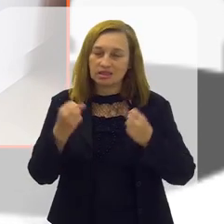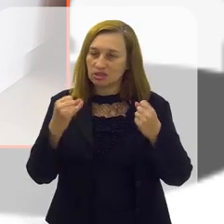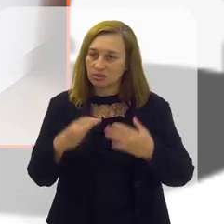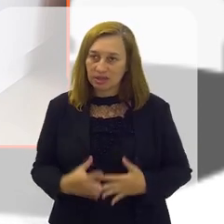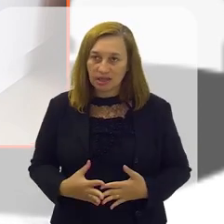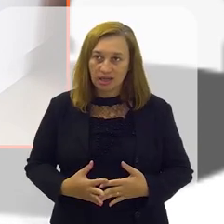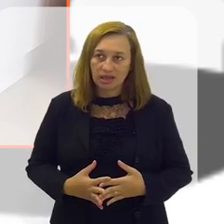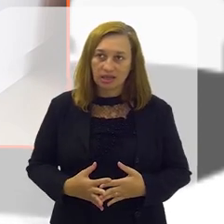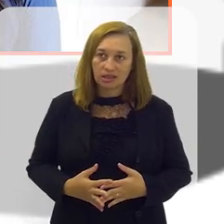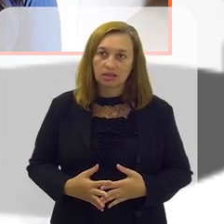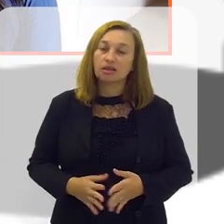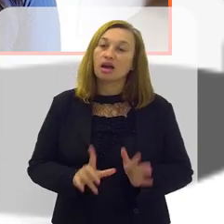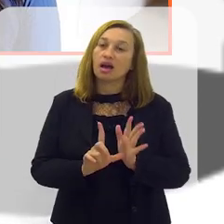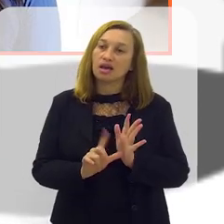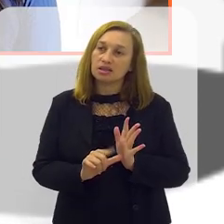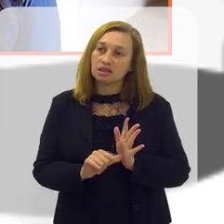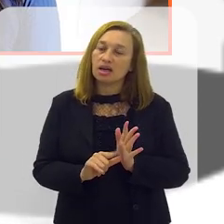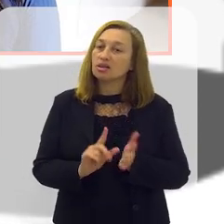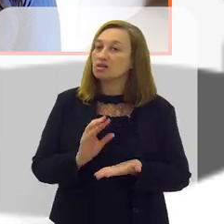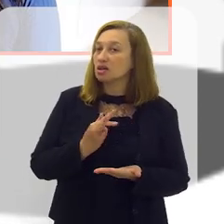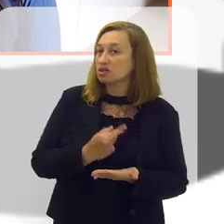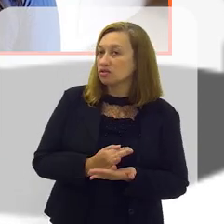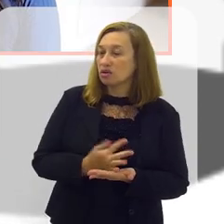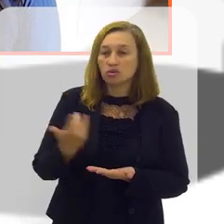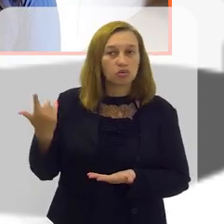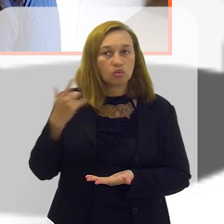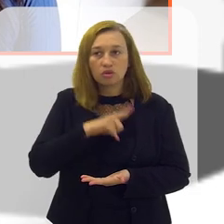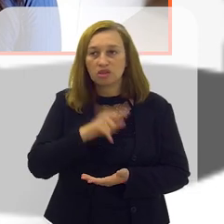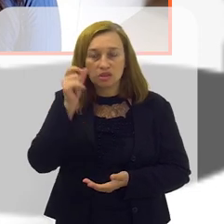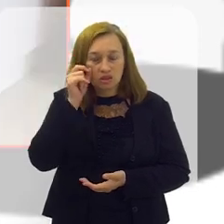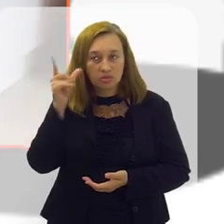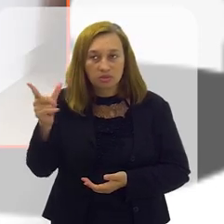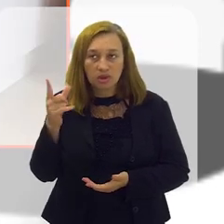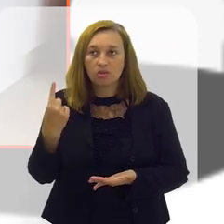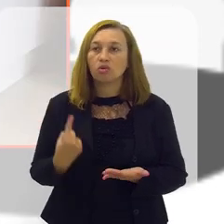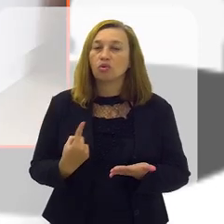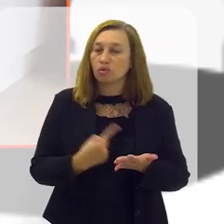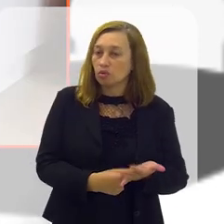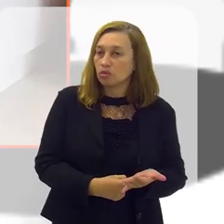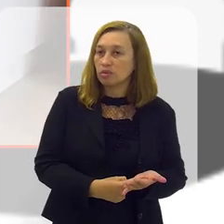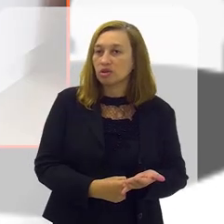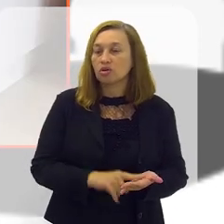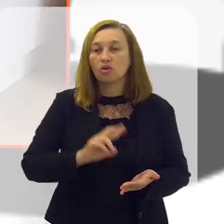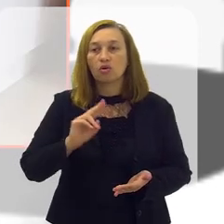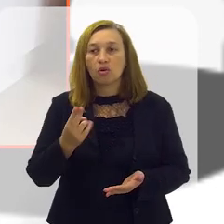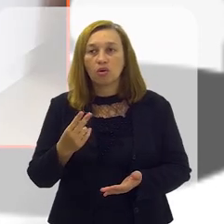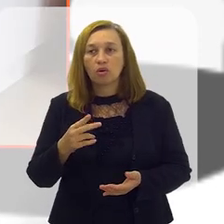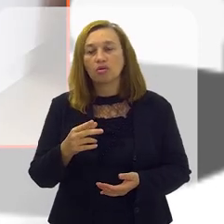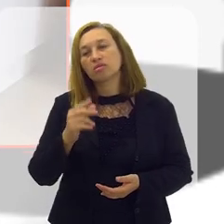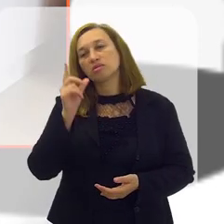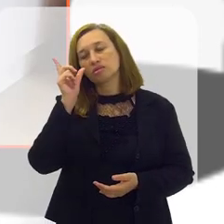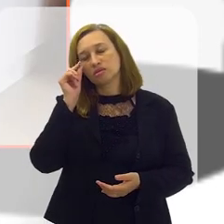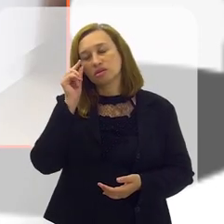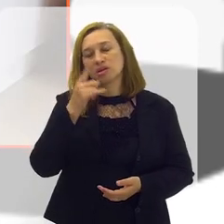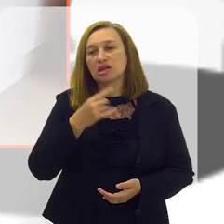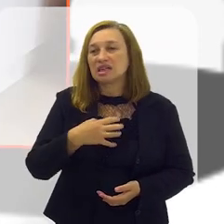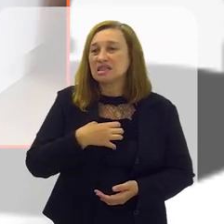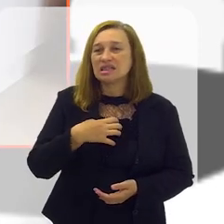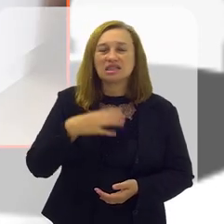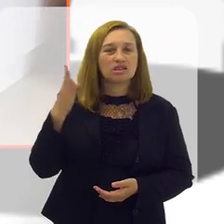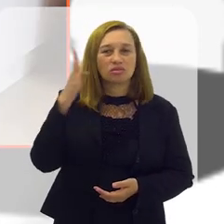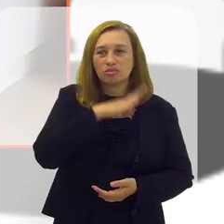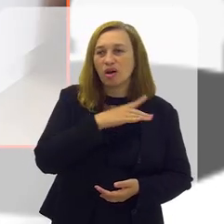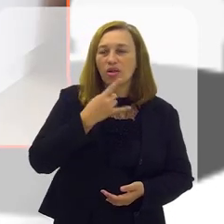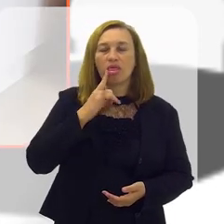nem explicar. São os atrasos, as faltas, não conseguir acordar para os compromissos, né? Ou estar de ressaca, passando mal e